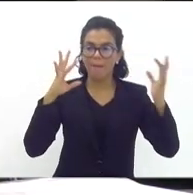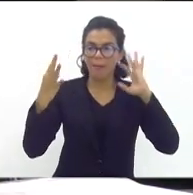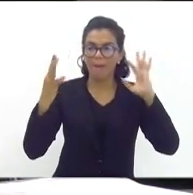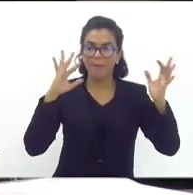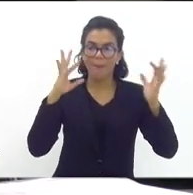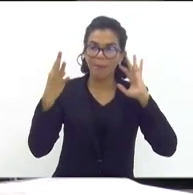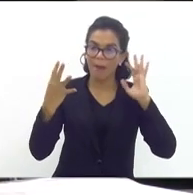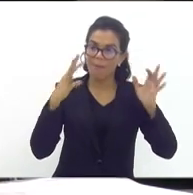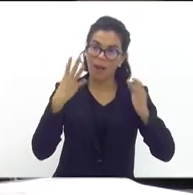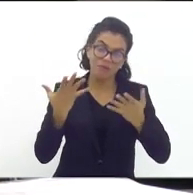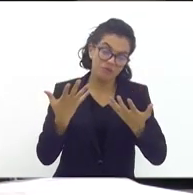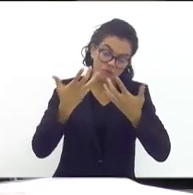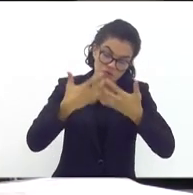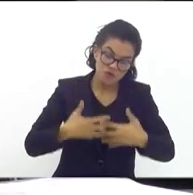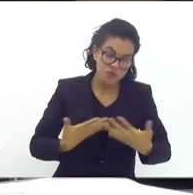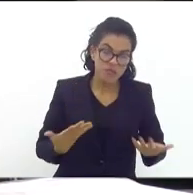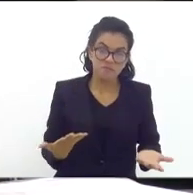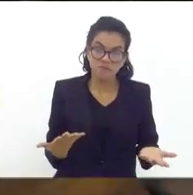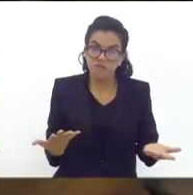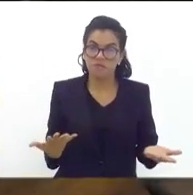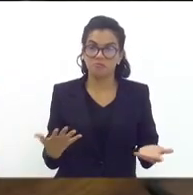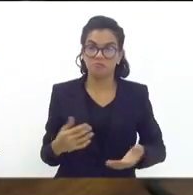do funcionamento